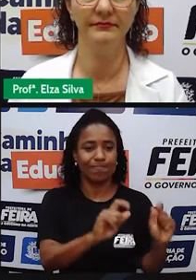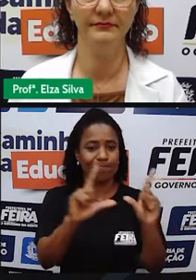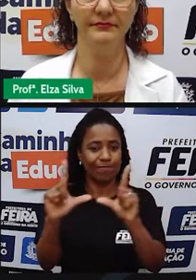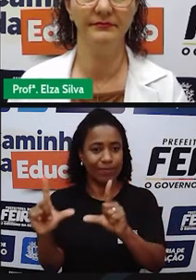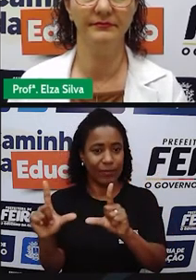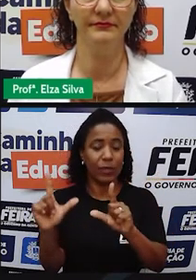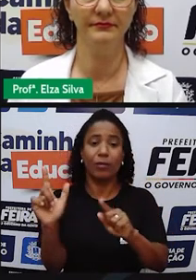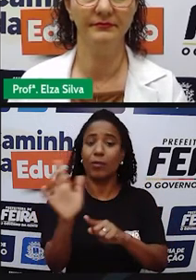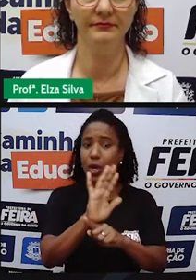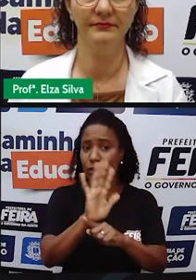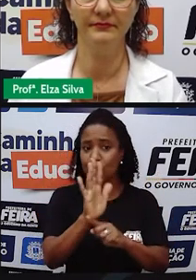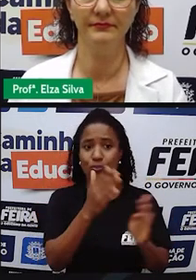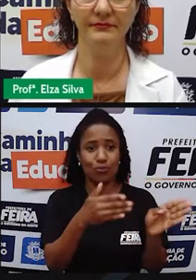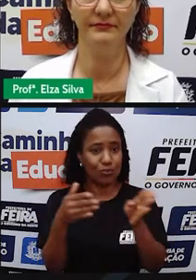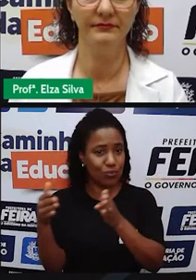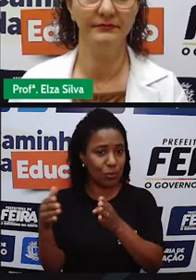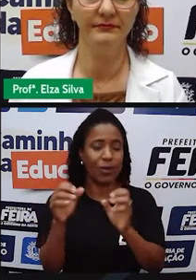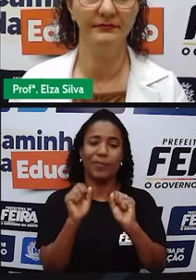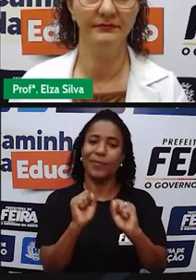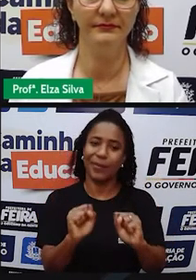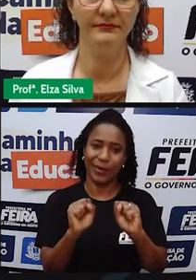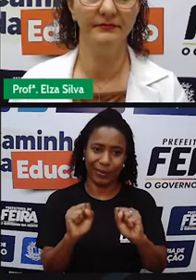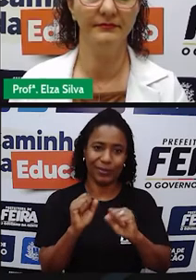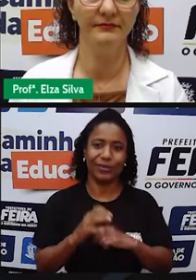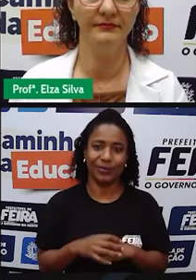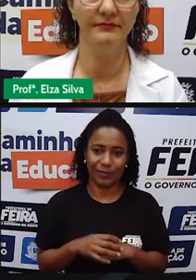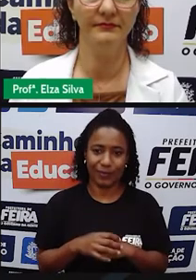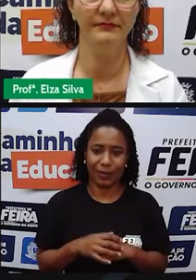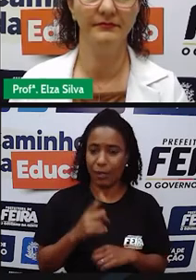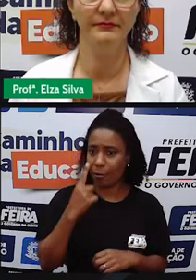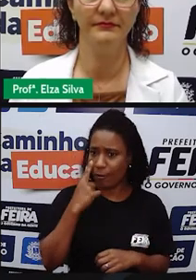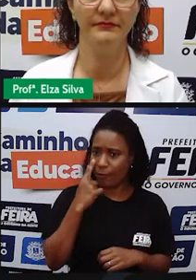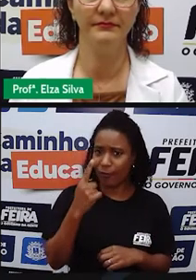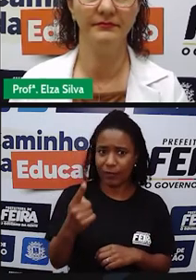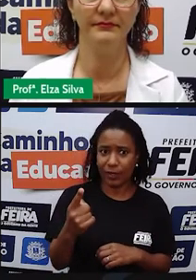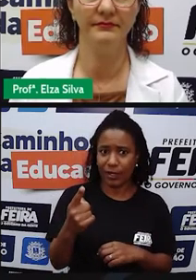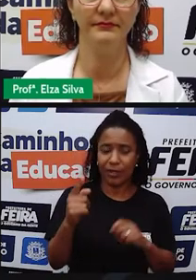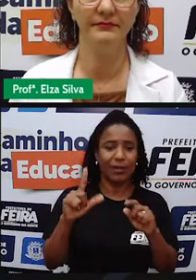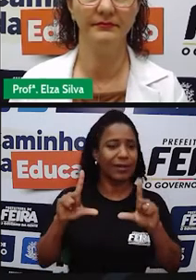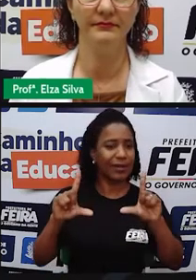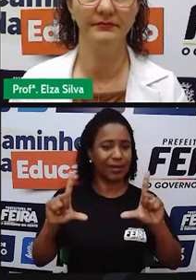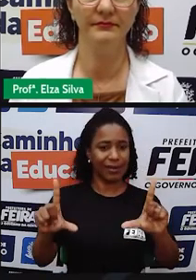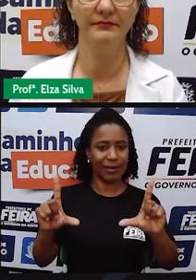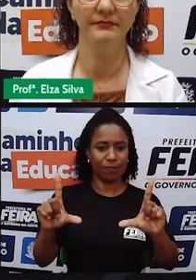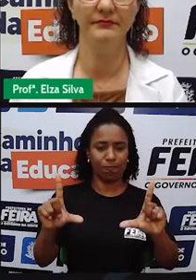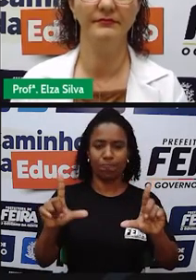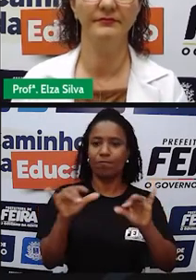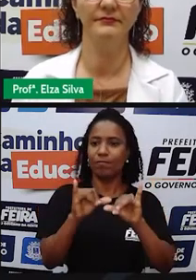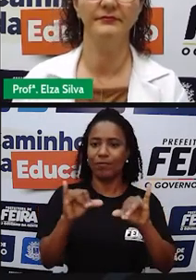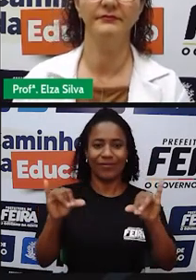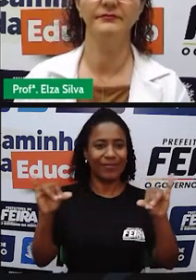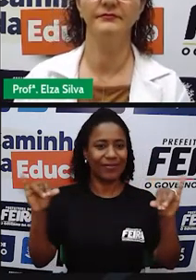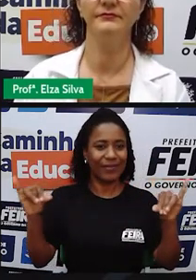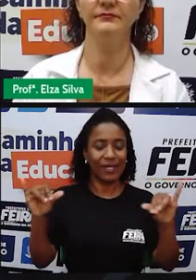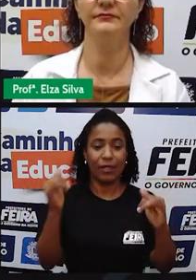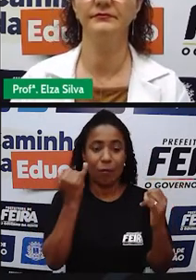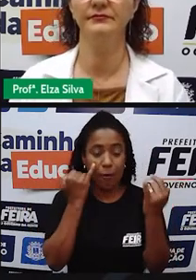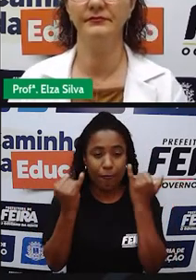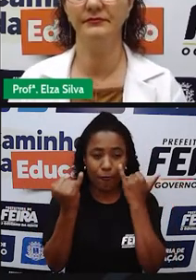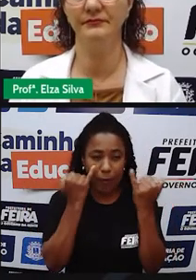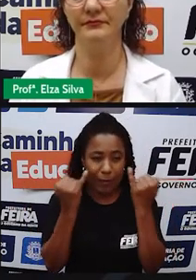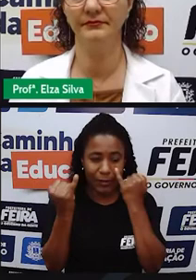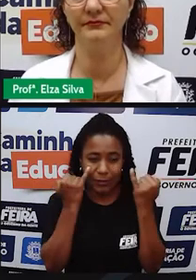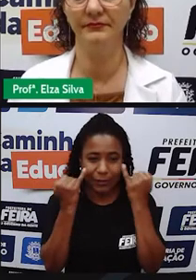percebam que a gente consegue identificar já na capa algumas informações importantes, né?